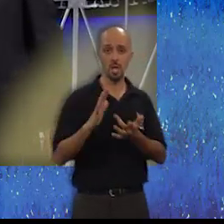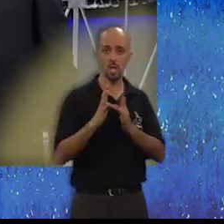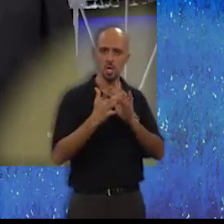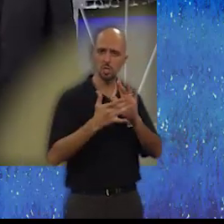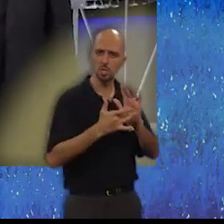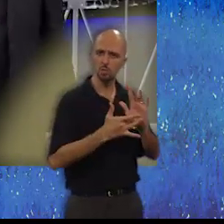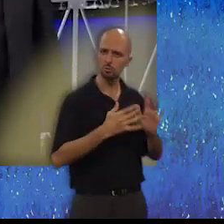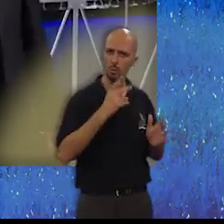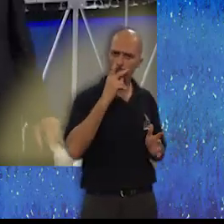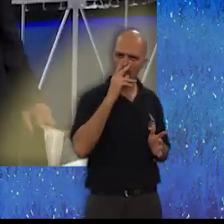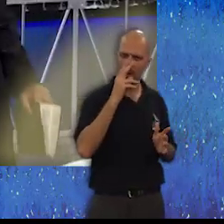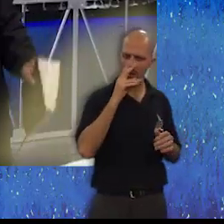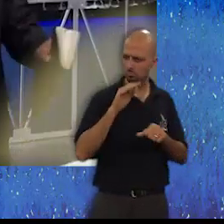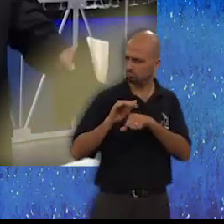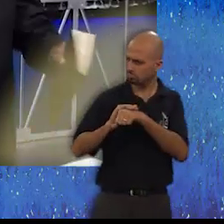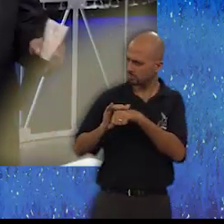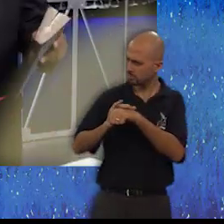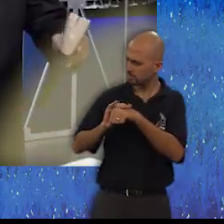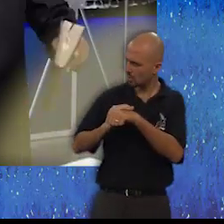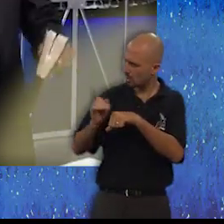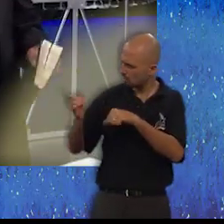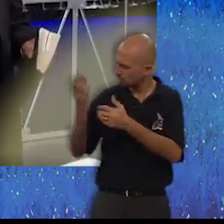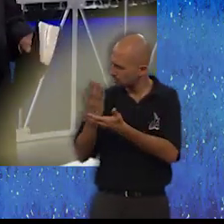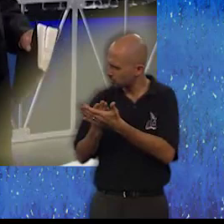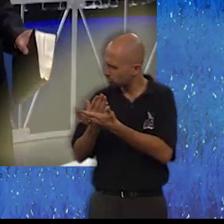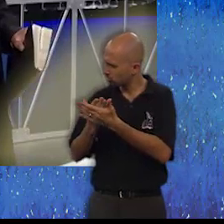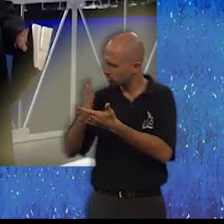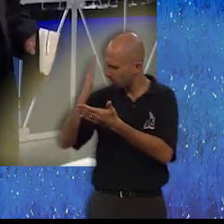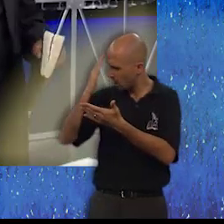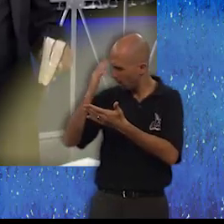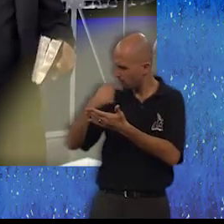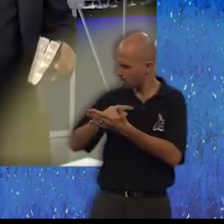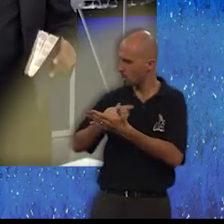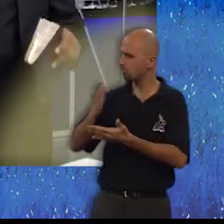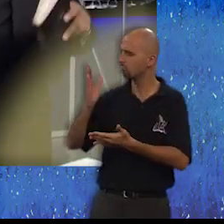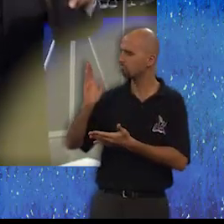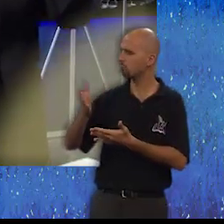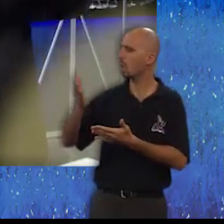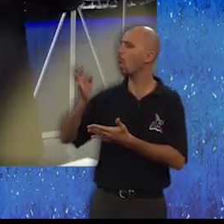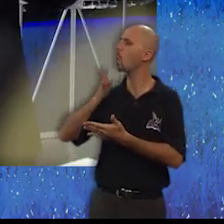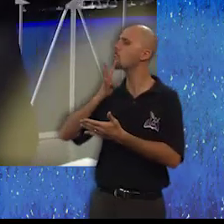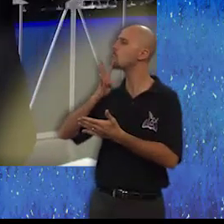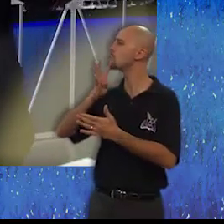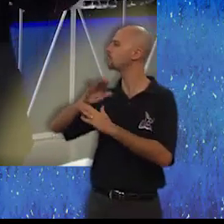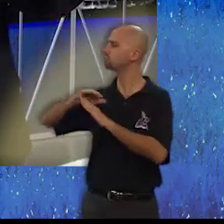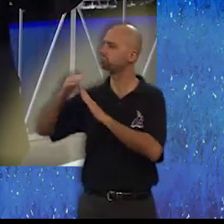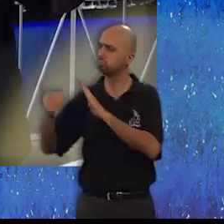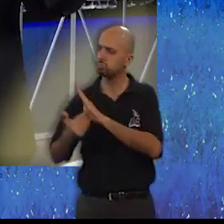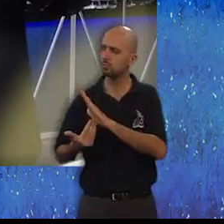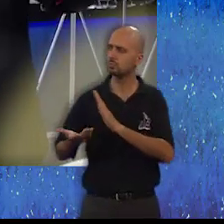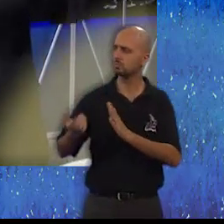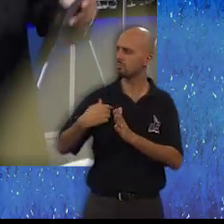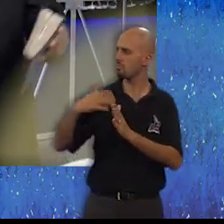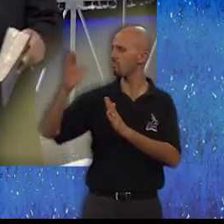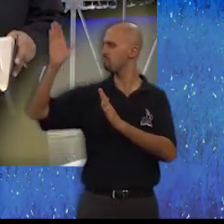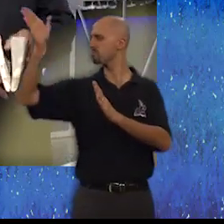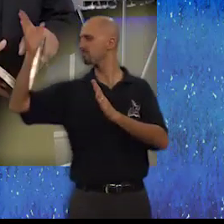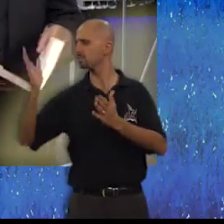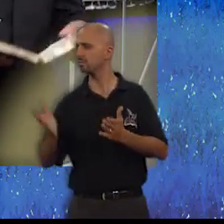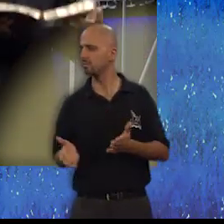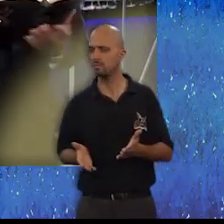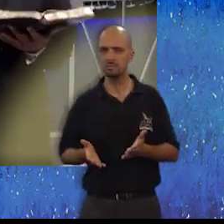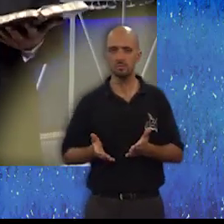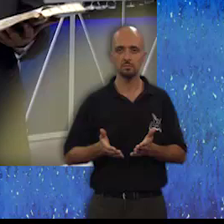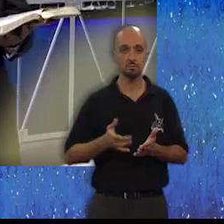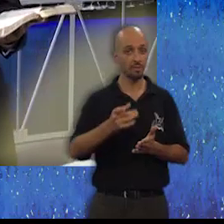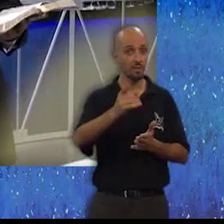Nicodemos, é o seguinte, você estudou, descobriu que eu sou mestre, mas eu quero que você saiba que eu sou PhD, entendeu? Eu quero que você saiba. Nada